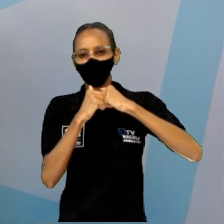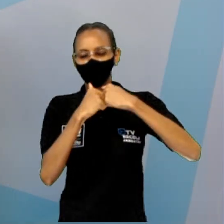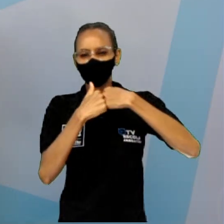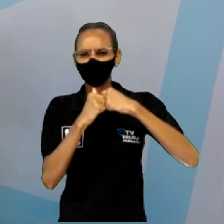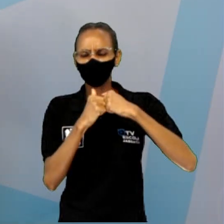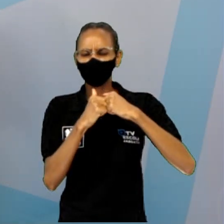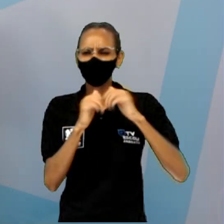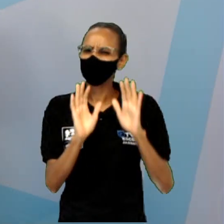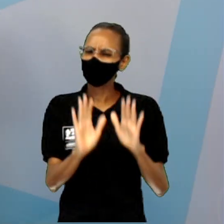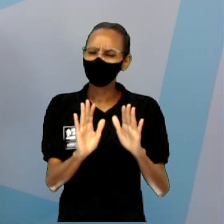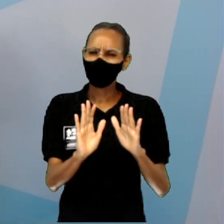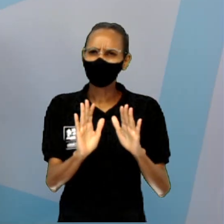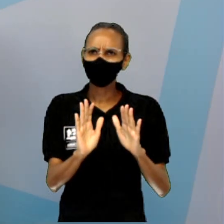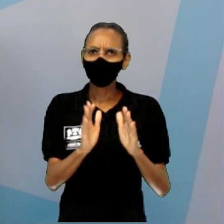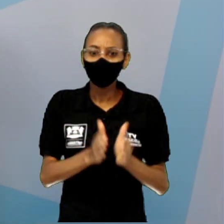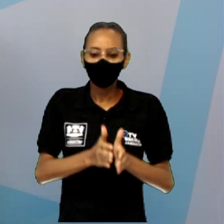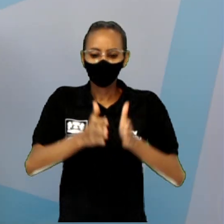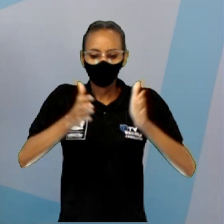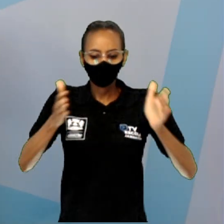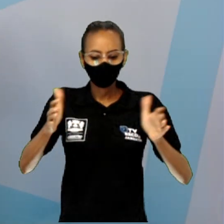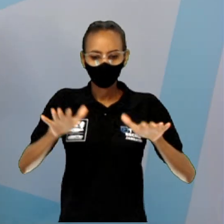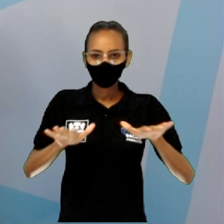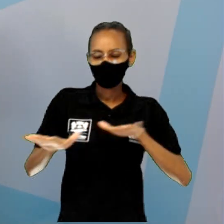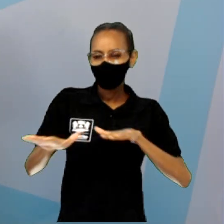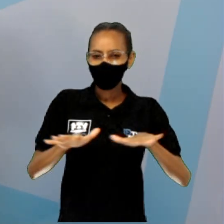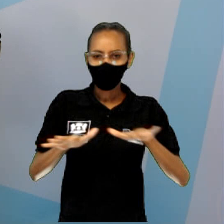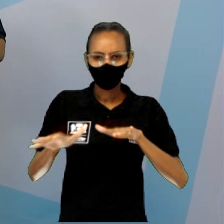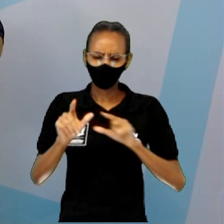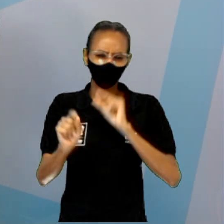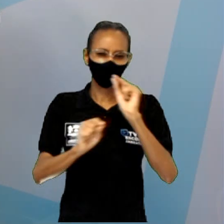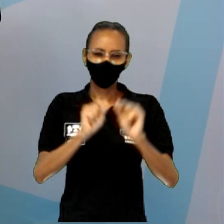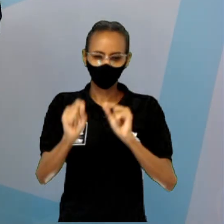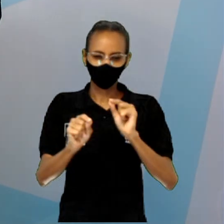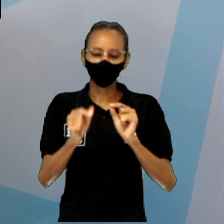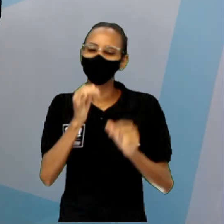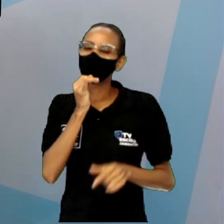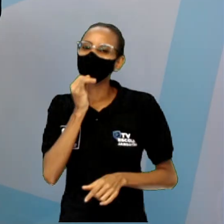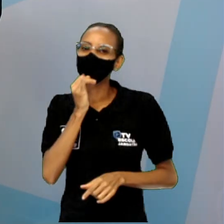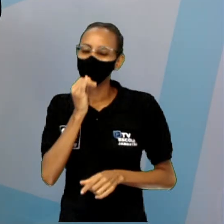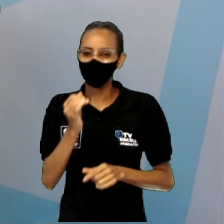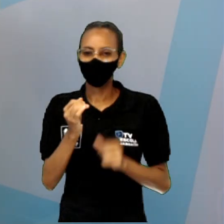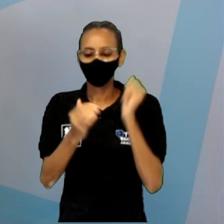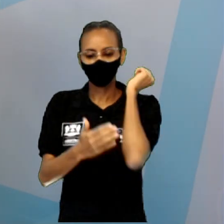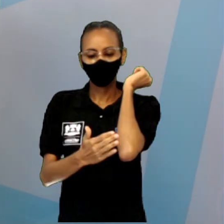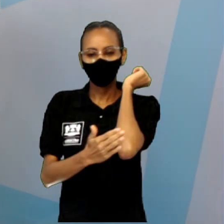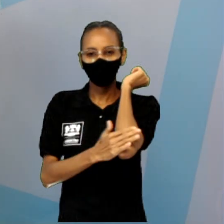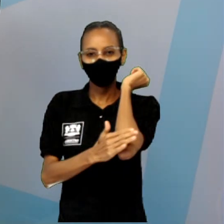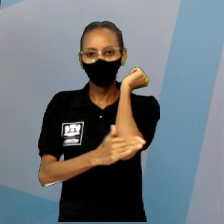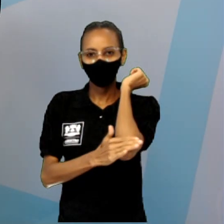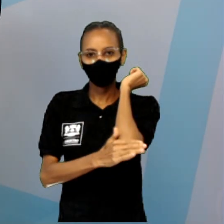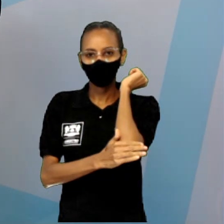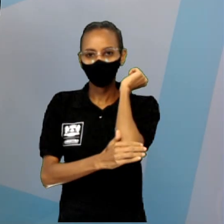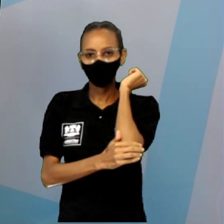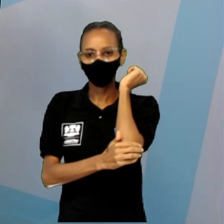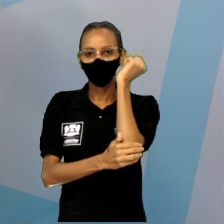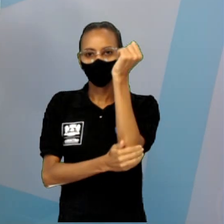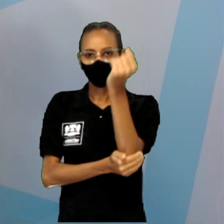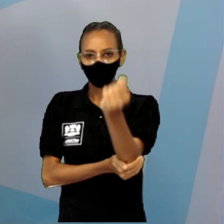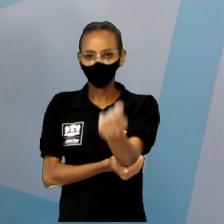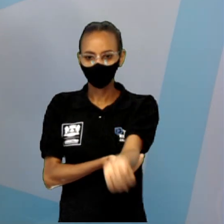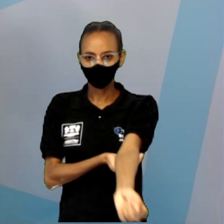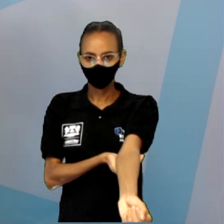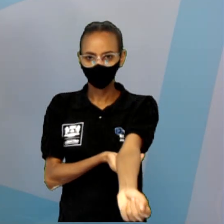professor, o que seria essa amplitude de movimento? Um exemplo, o nosso cotovelo, ok? Nós conseguimos flexionar e